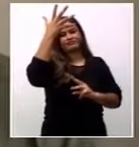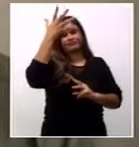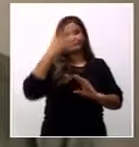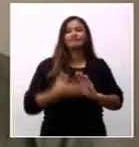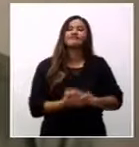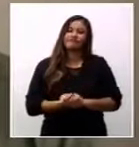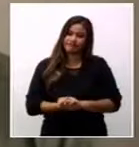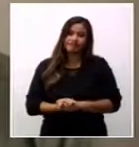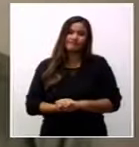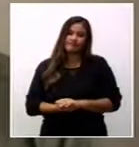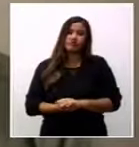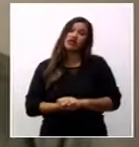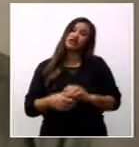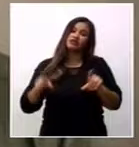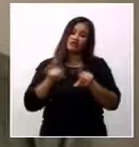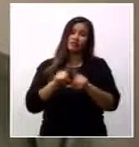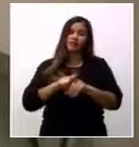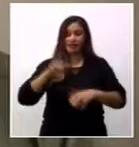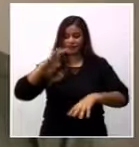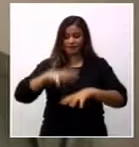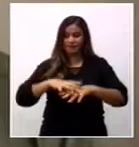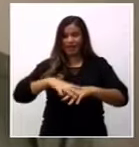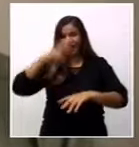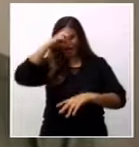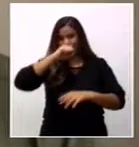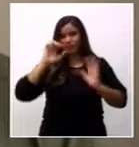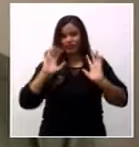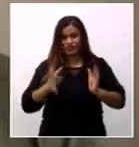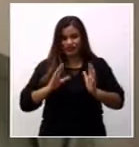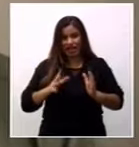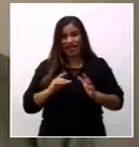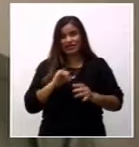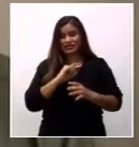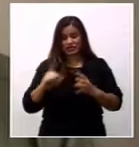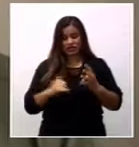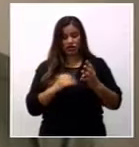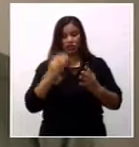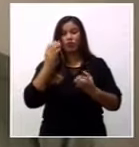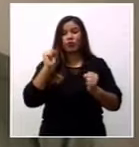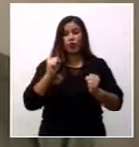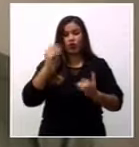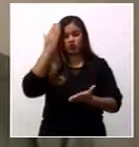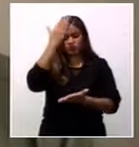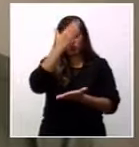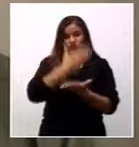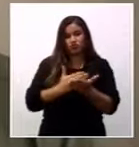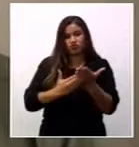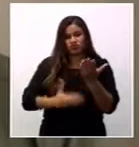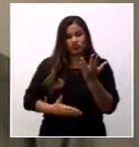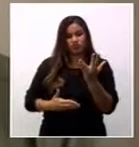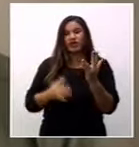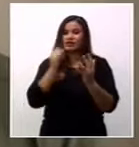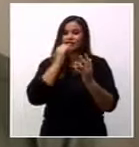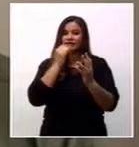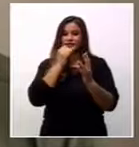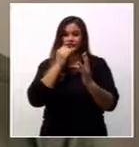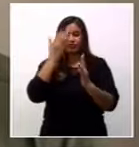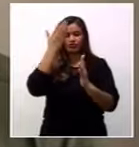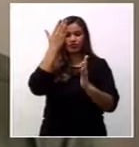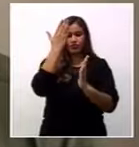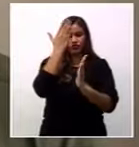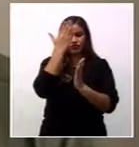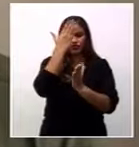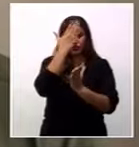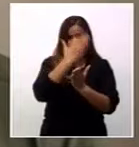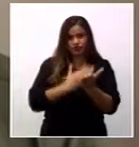devem ter aprendido aí em matemática que eu posso acrescentar uma divisão nessa fórmula e tudo que eu for dividir, né,